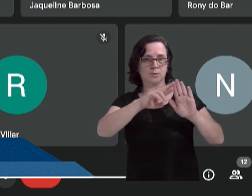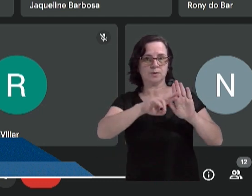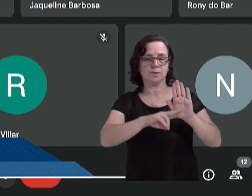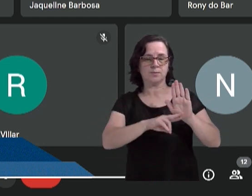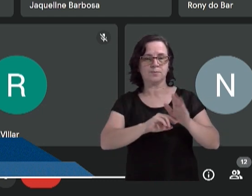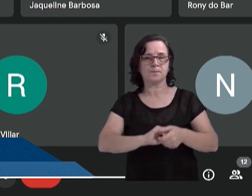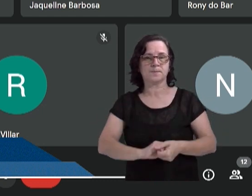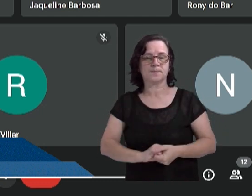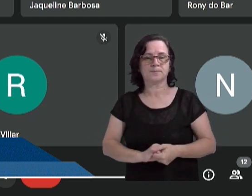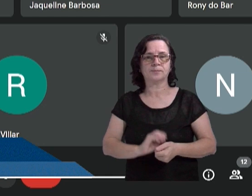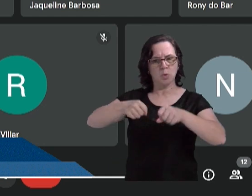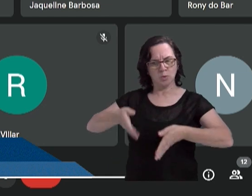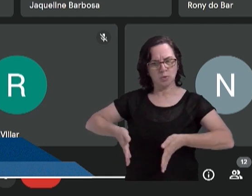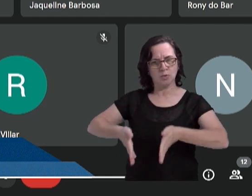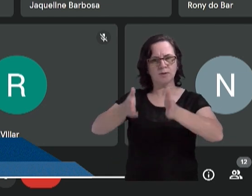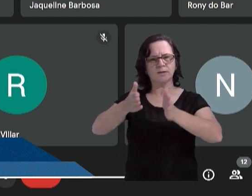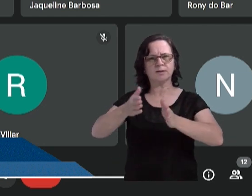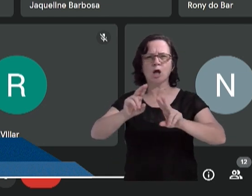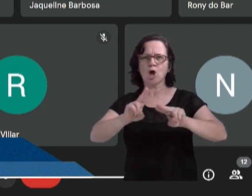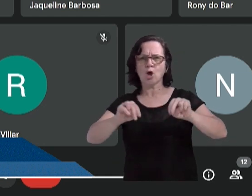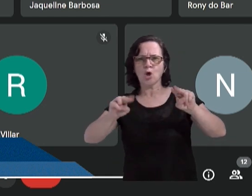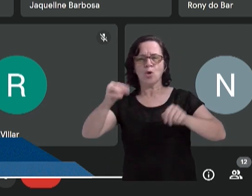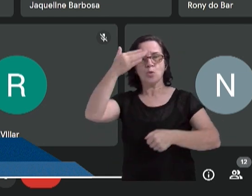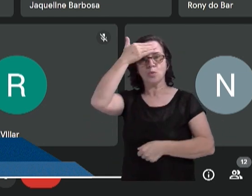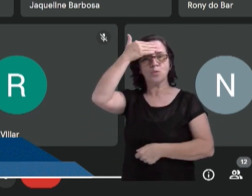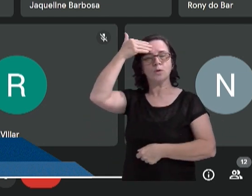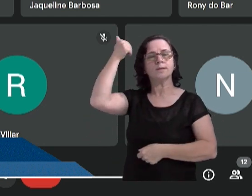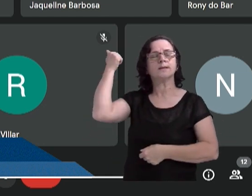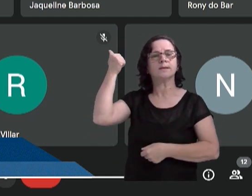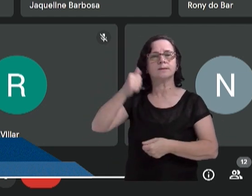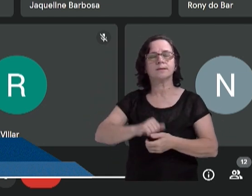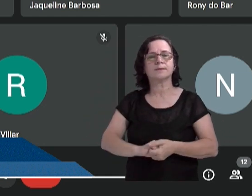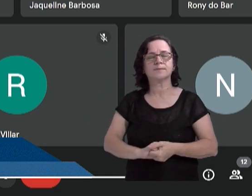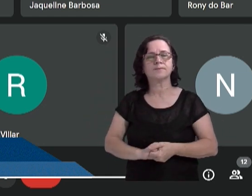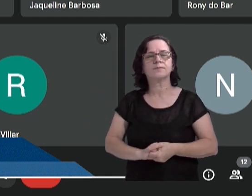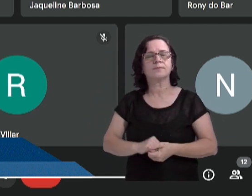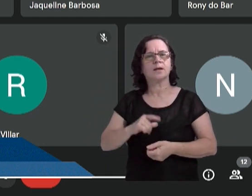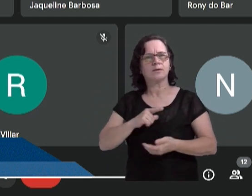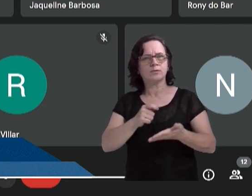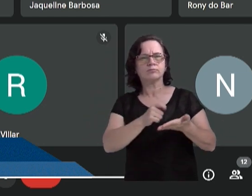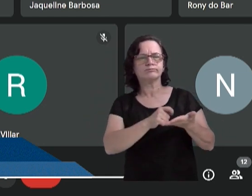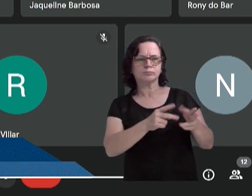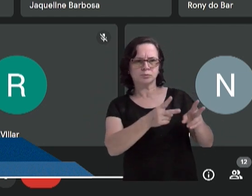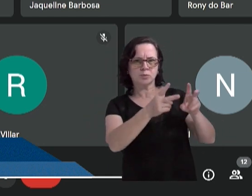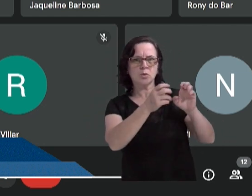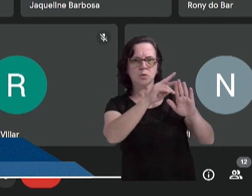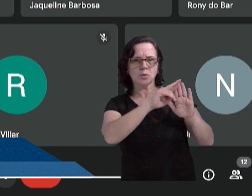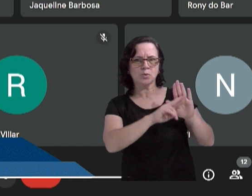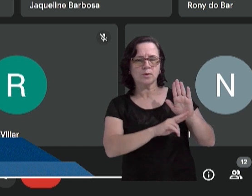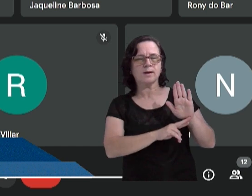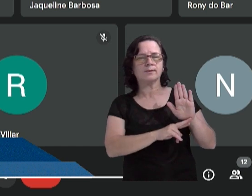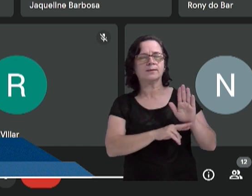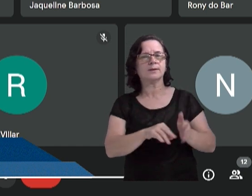ampliação às vagas de acolhimento para a população de rua e estudos por parte do Poder Executivo a fim